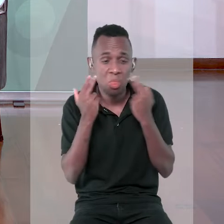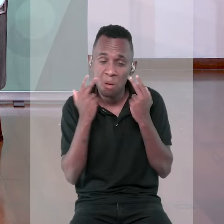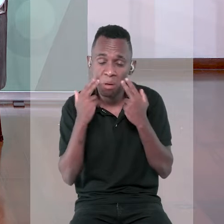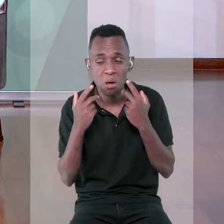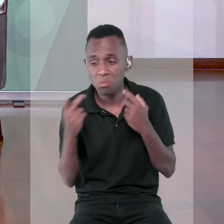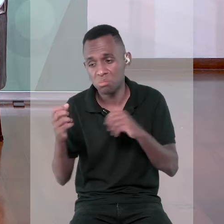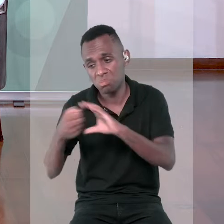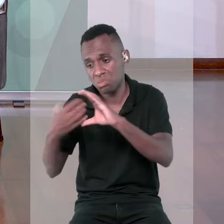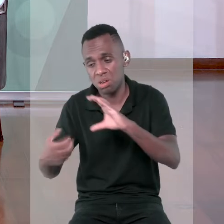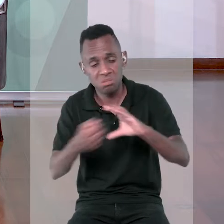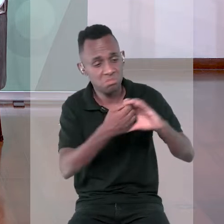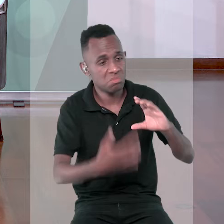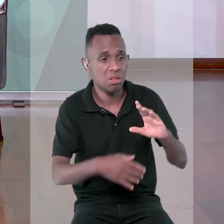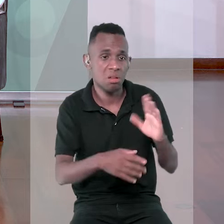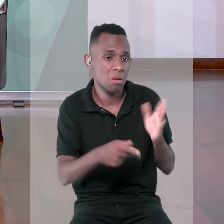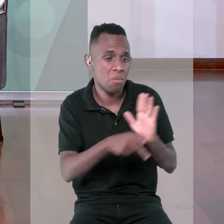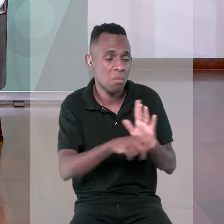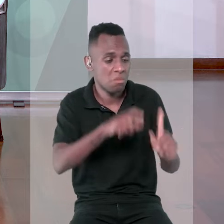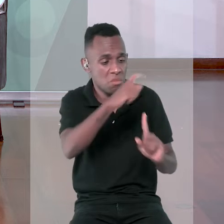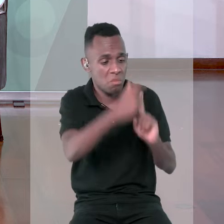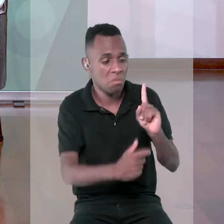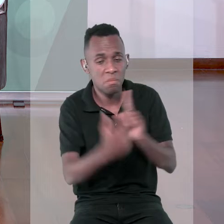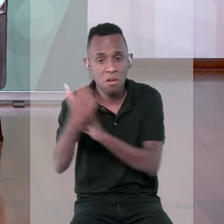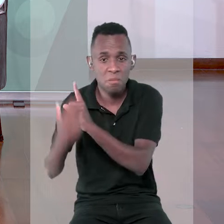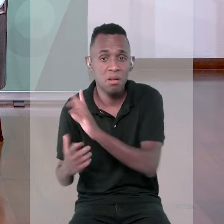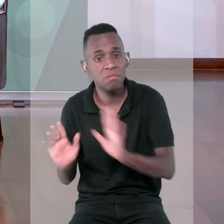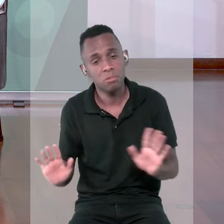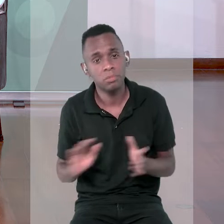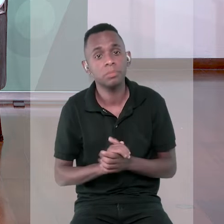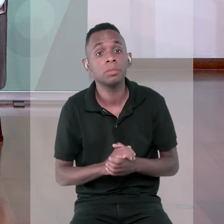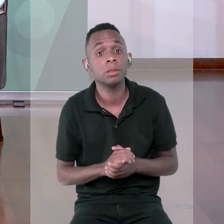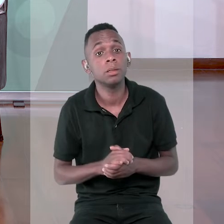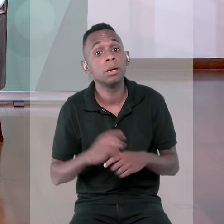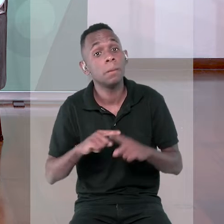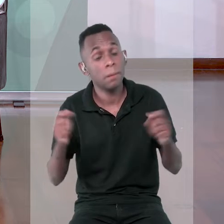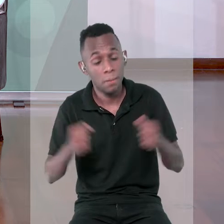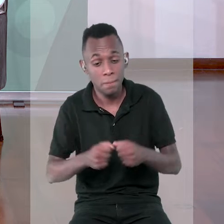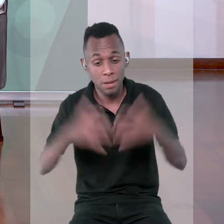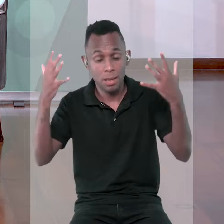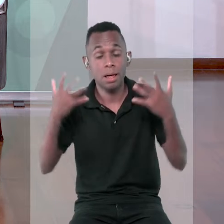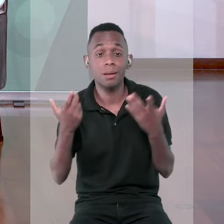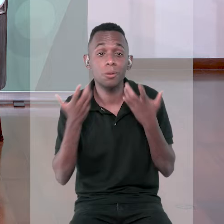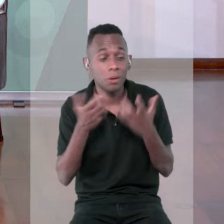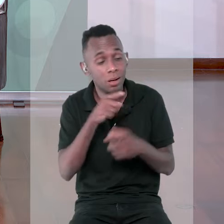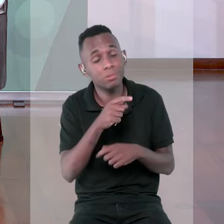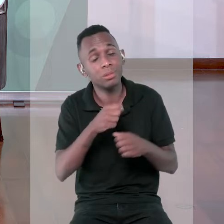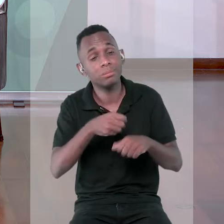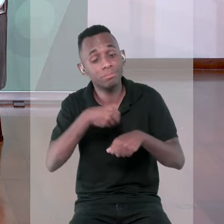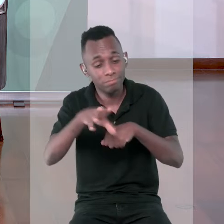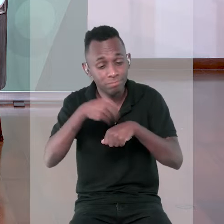parte da personalidade delas, né? Mas, Isabelle, nós vamos ter que fazer um milagre aqui, porque eu quero que você